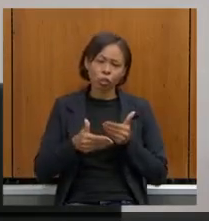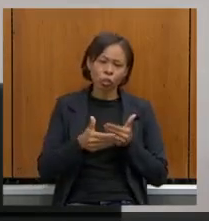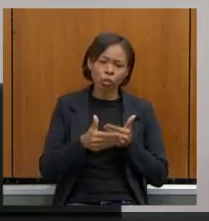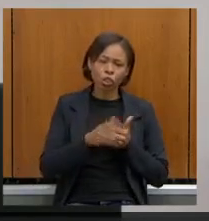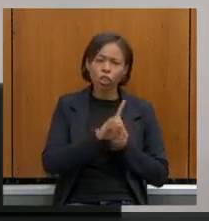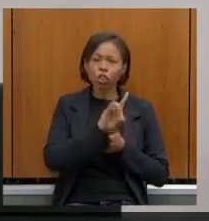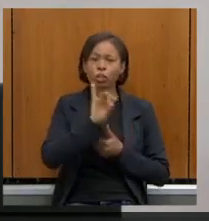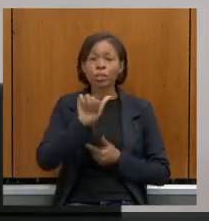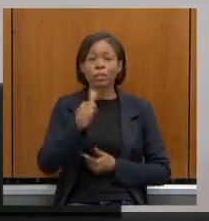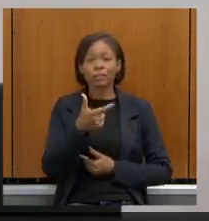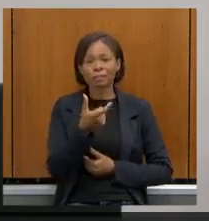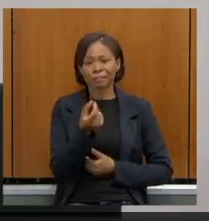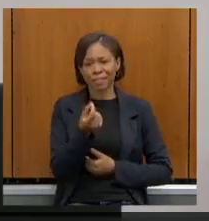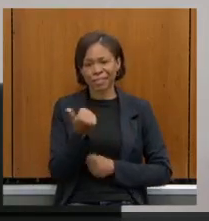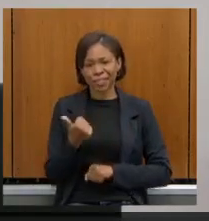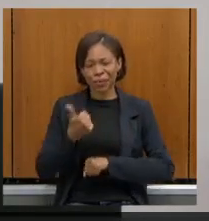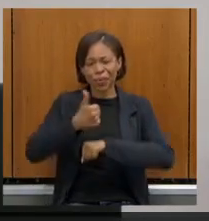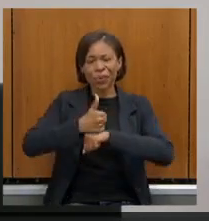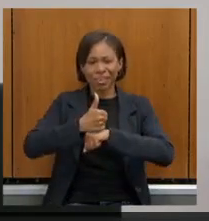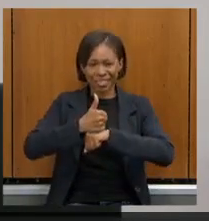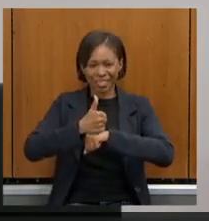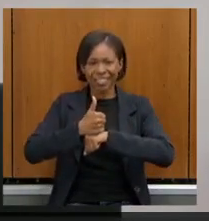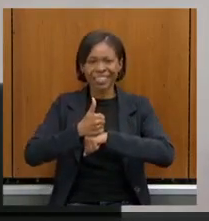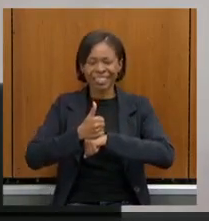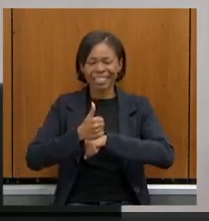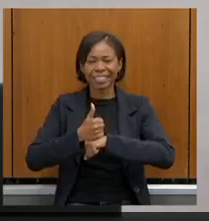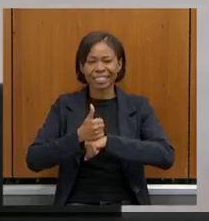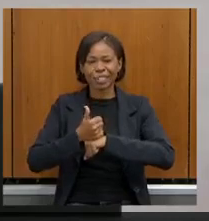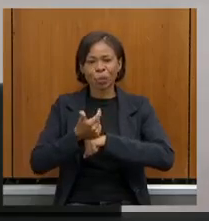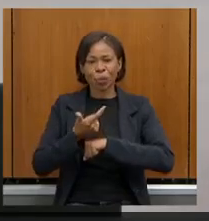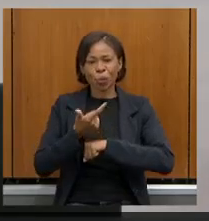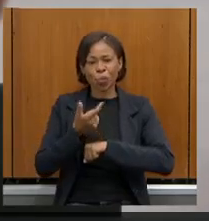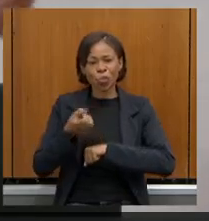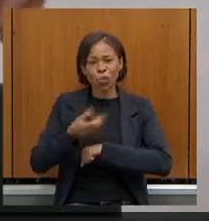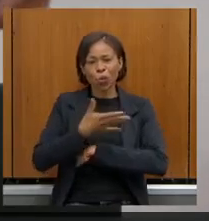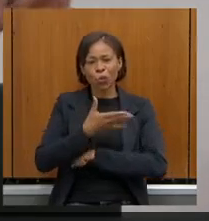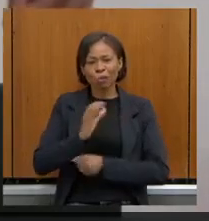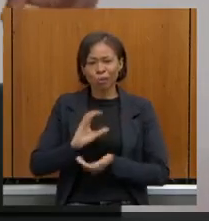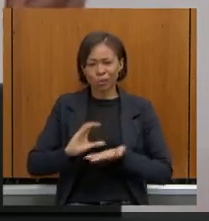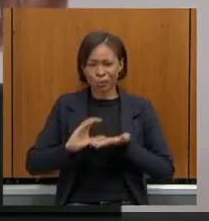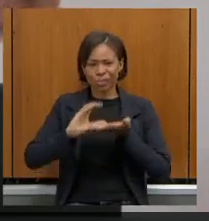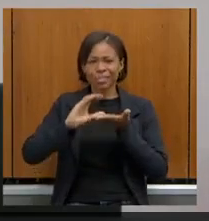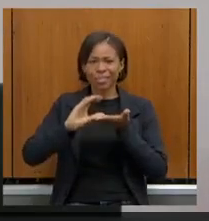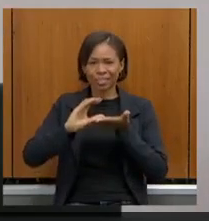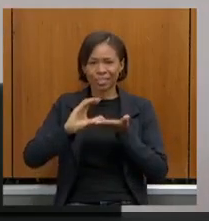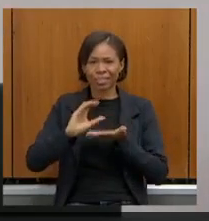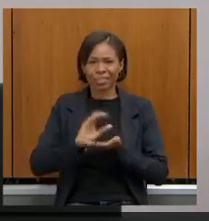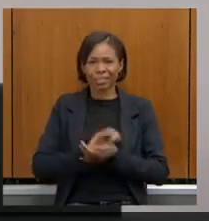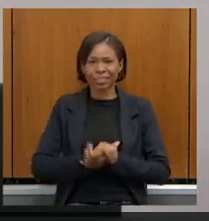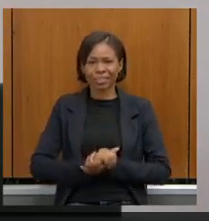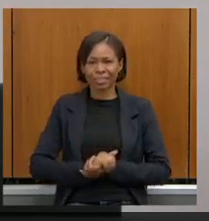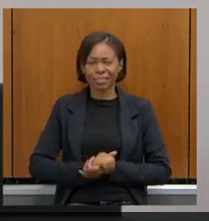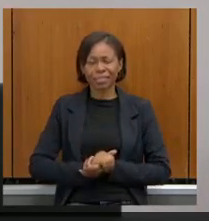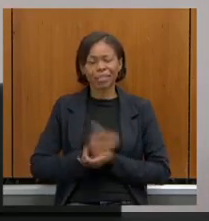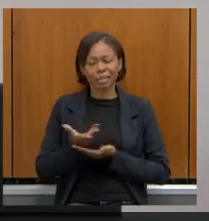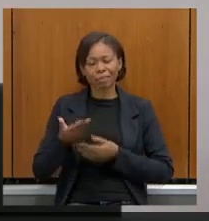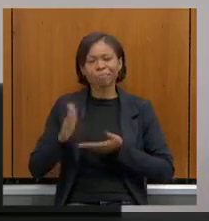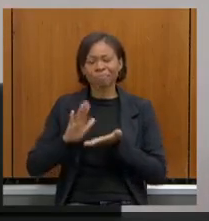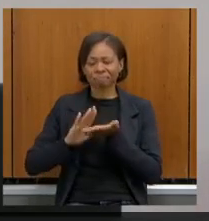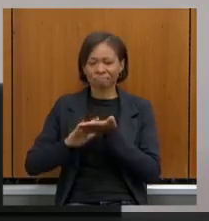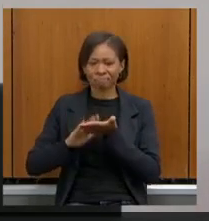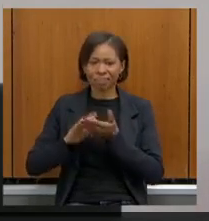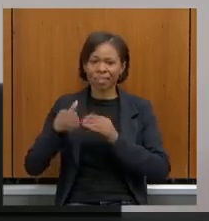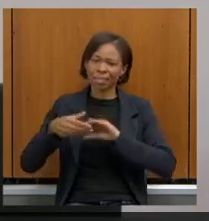agora que será a posse do próximo Conselho então então fica aí os nossos cumprimentos